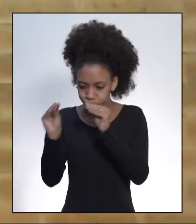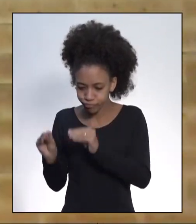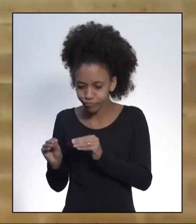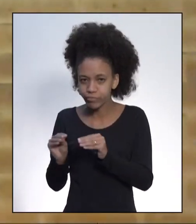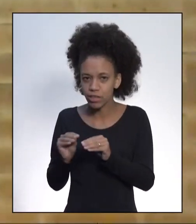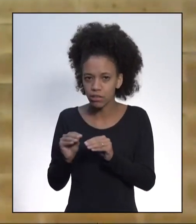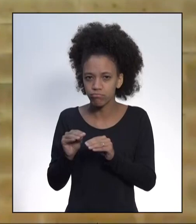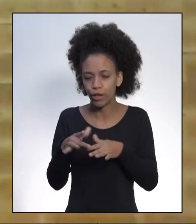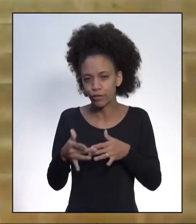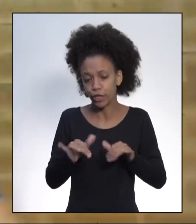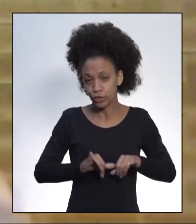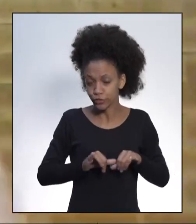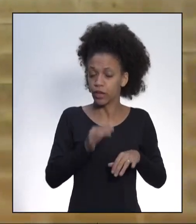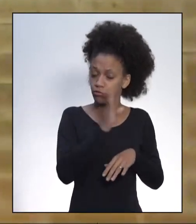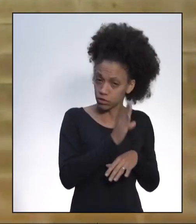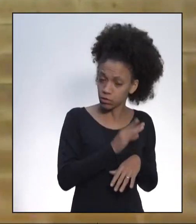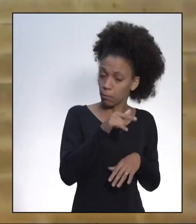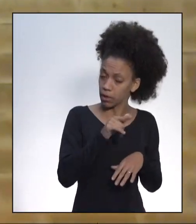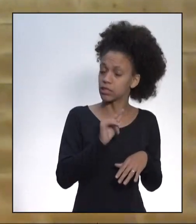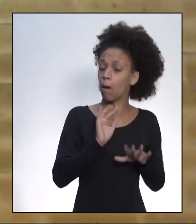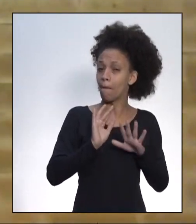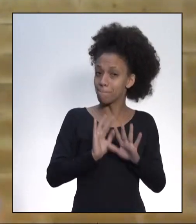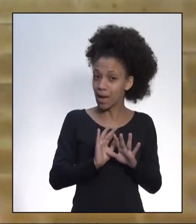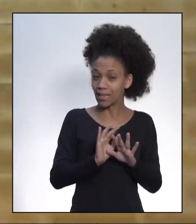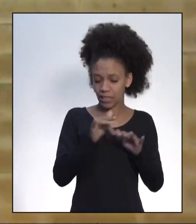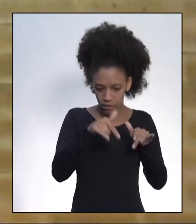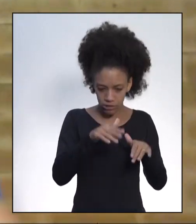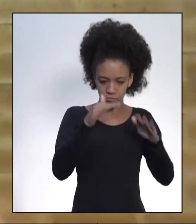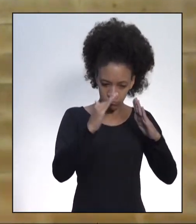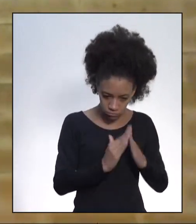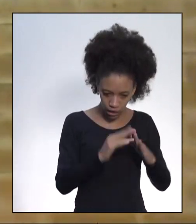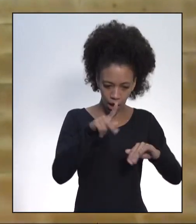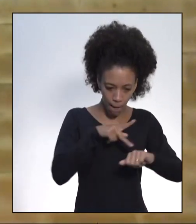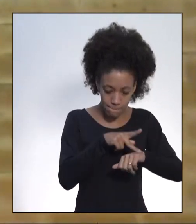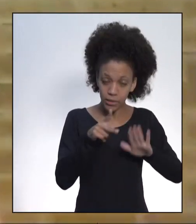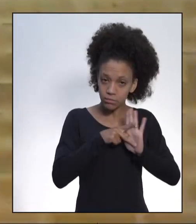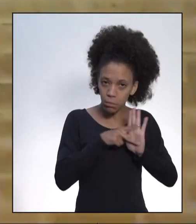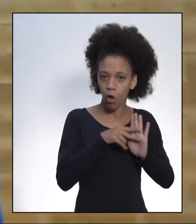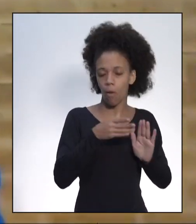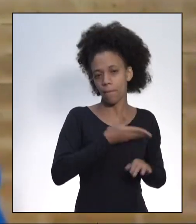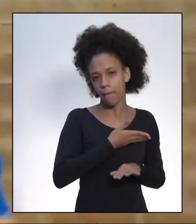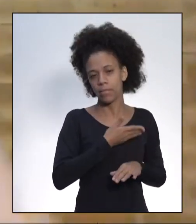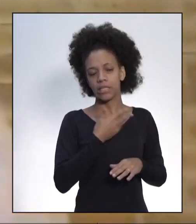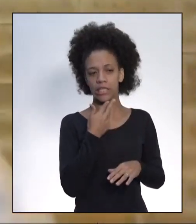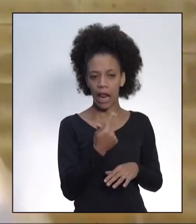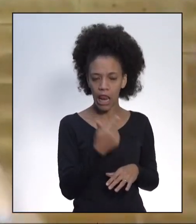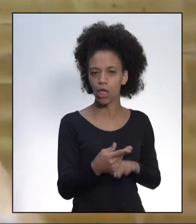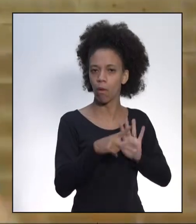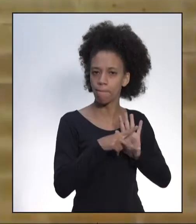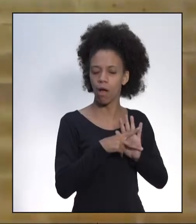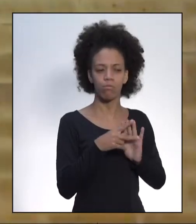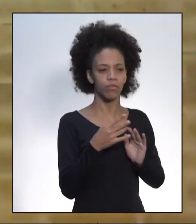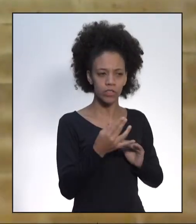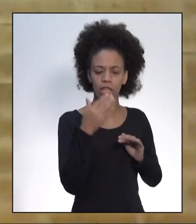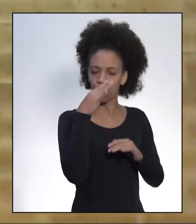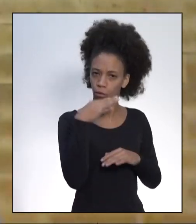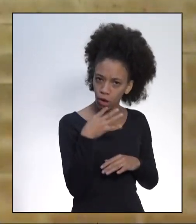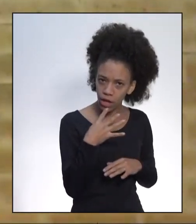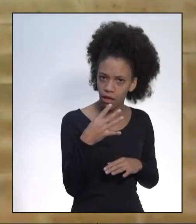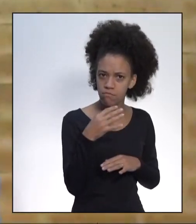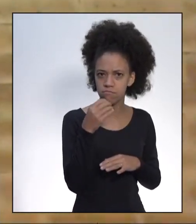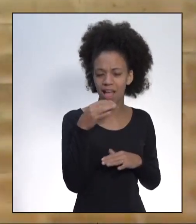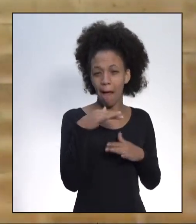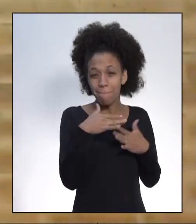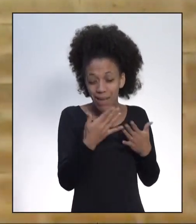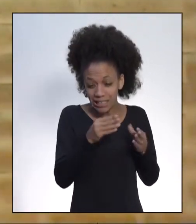apesar de passar dificuldades aqui no Brasil, mas você tá aqui, é o teu país, seus amigos, seu idioma, de repente você muda totalmente, vai para outro país,